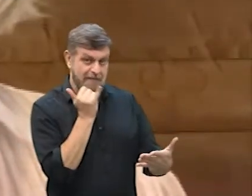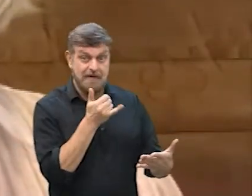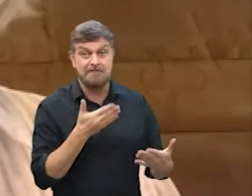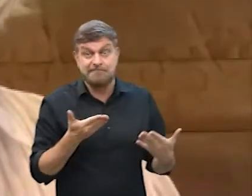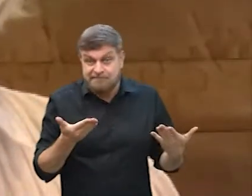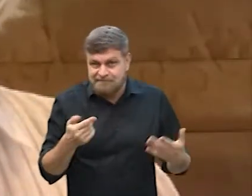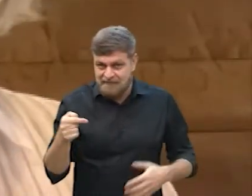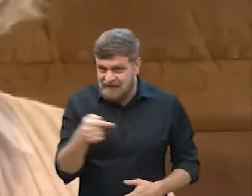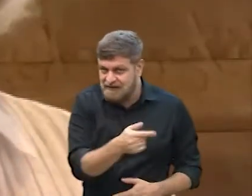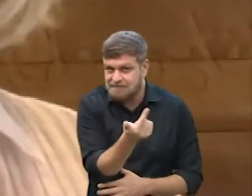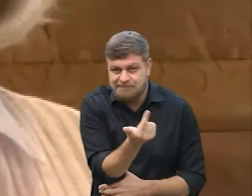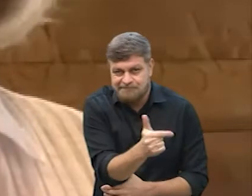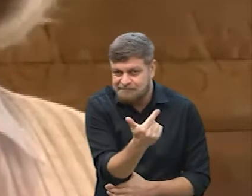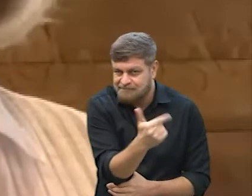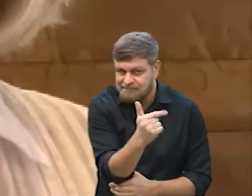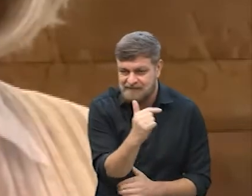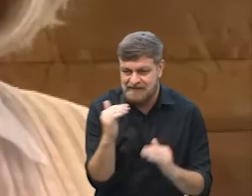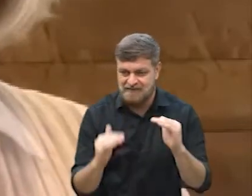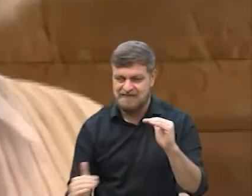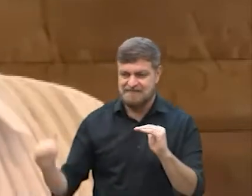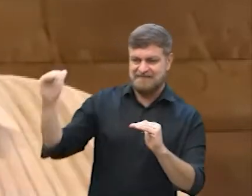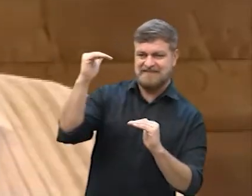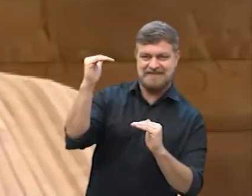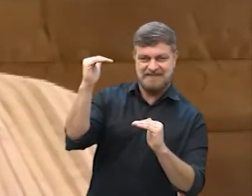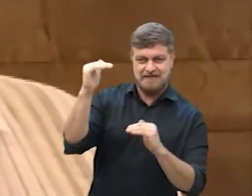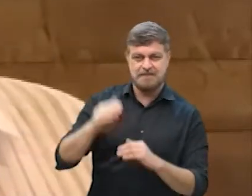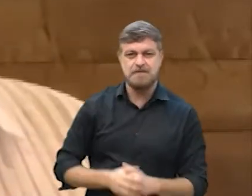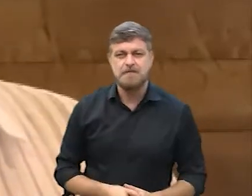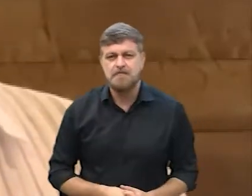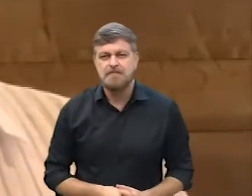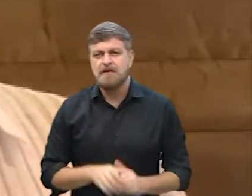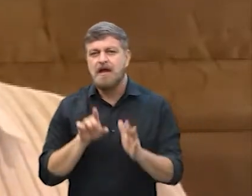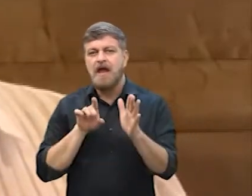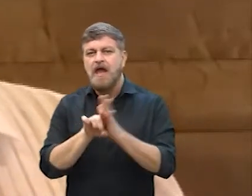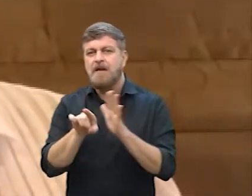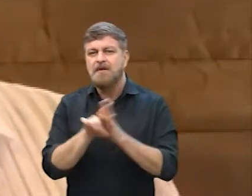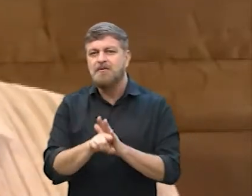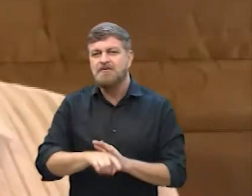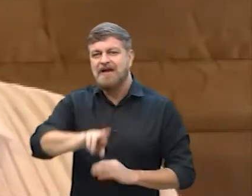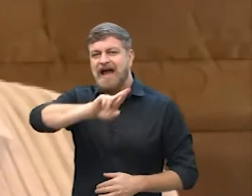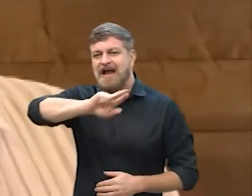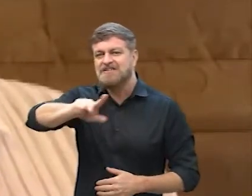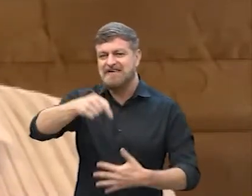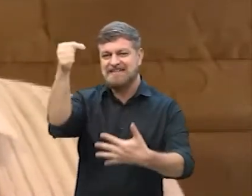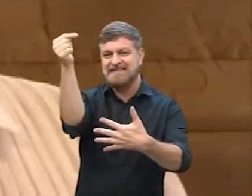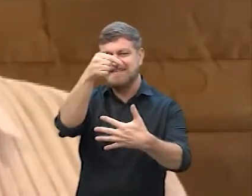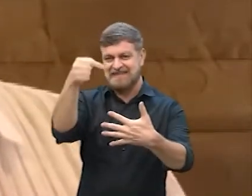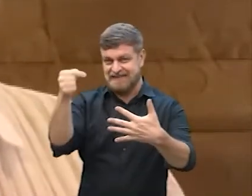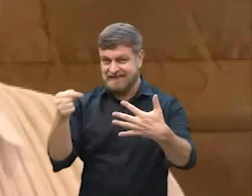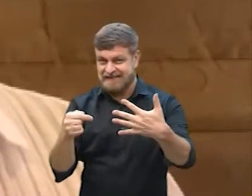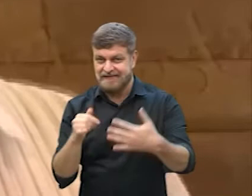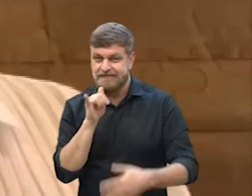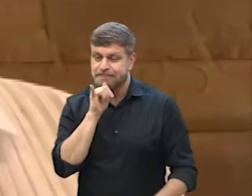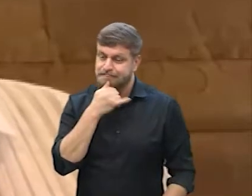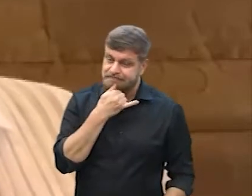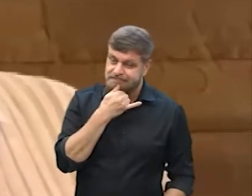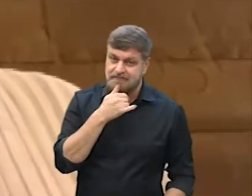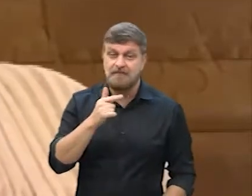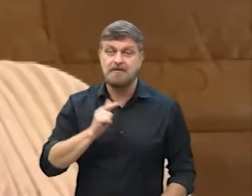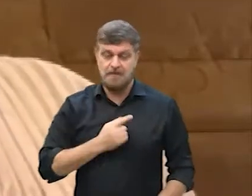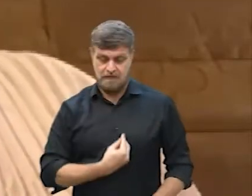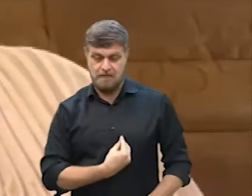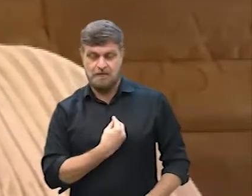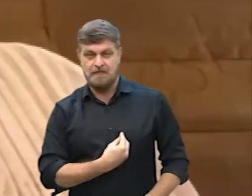frente daquele que não tem. E onde estão esses diferentes cenários? Infelizmente,